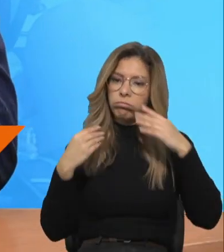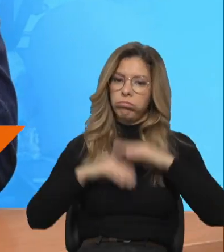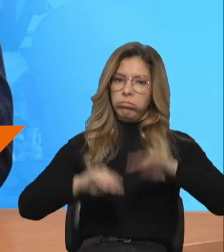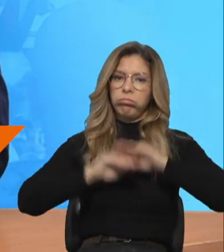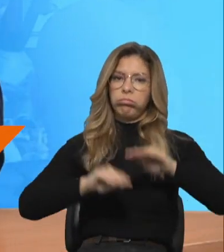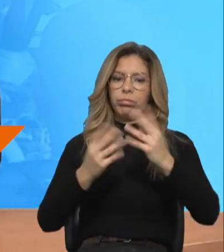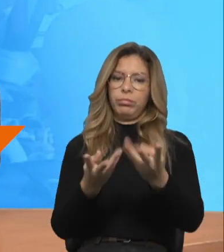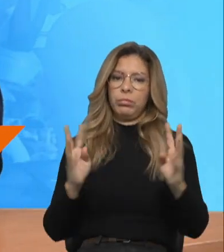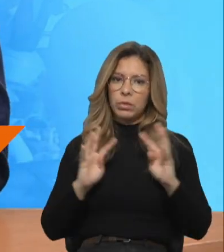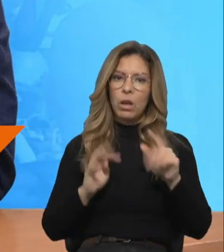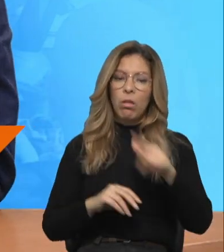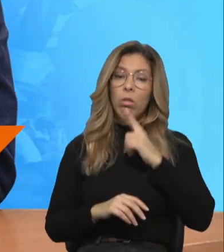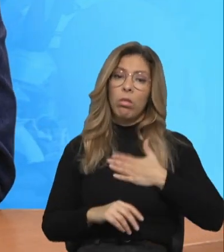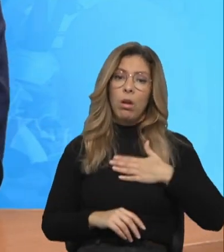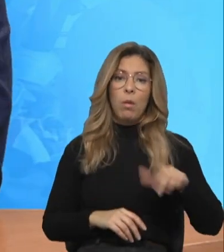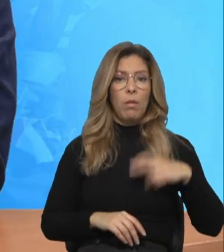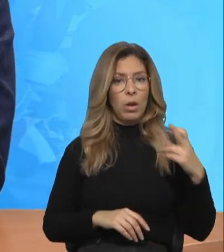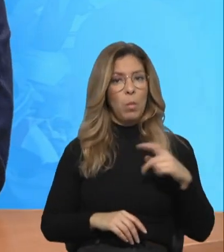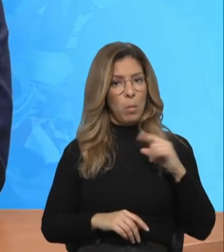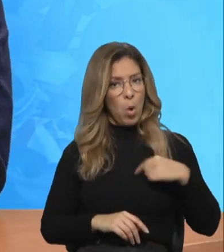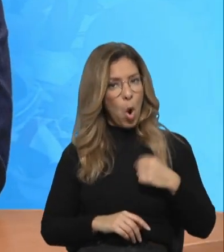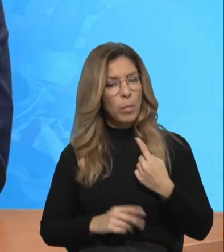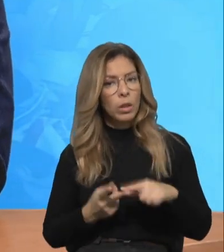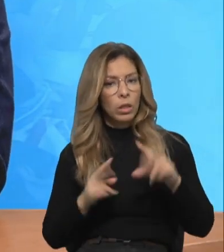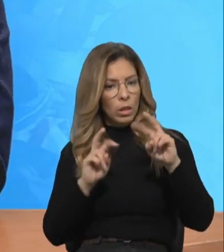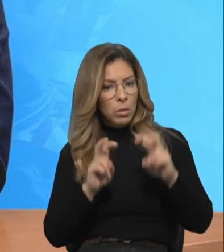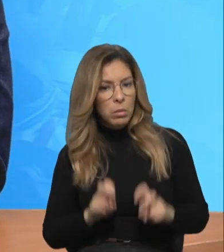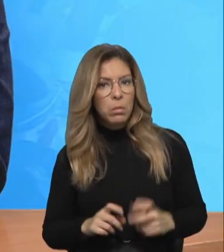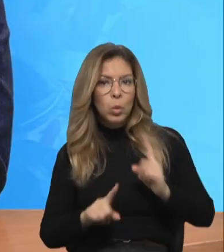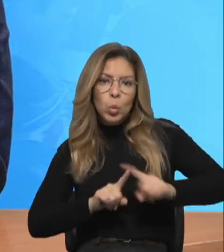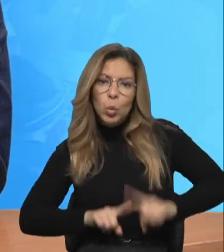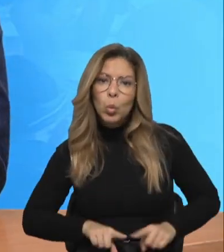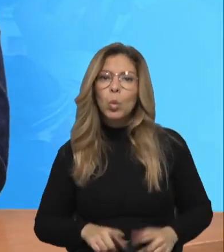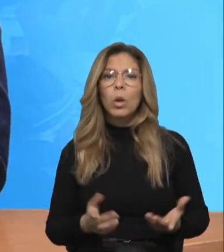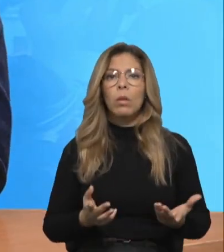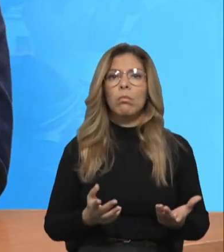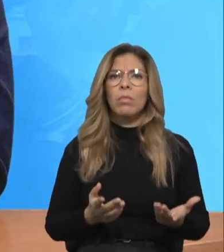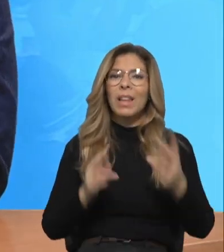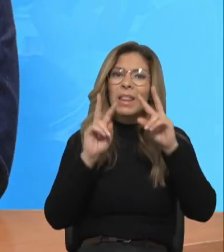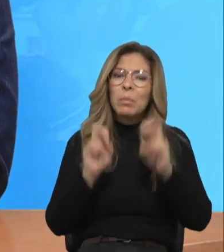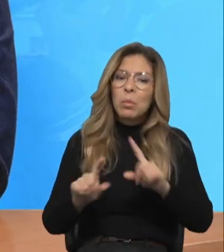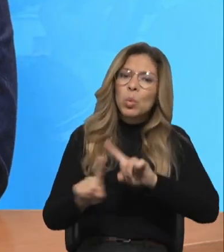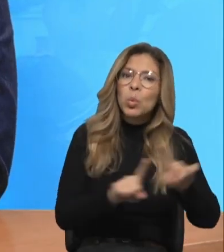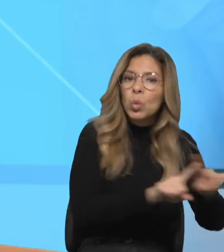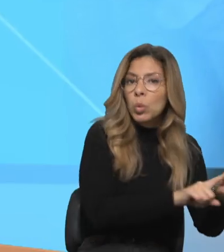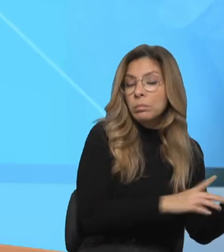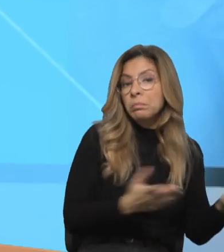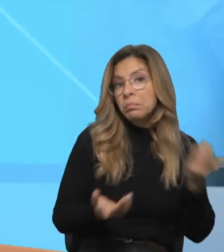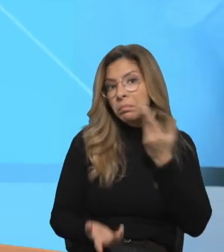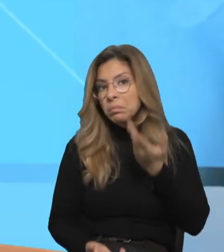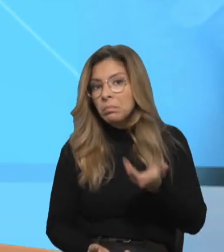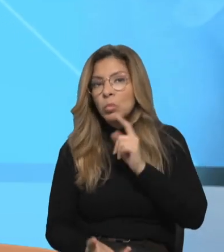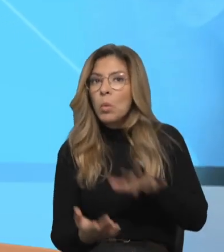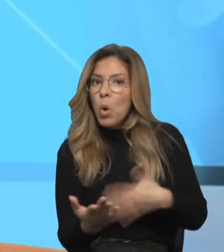a enriquecer-se a si mesmo sobre as diferentes temáticas. Há lá no manual temáticas variadas. Fica essa proposta,